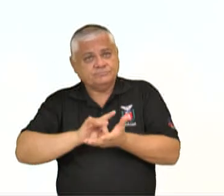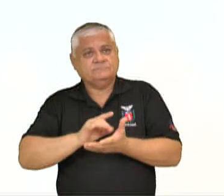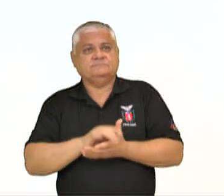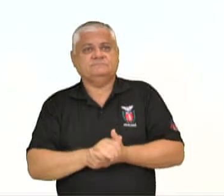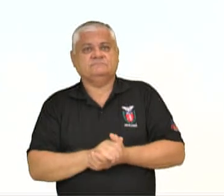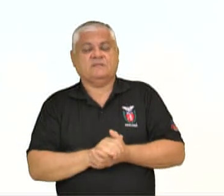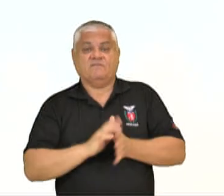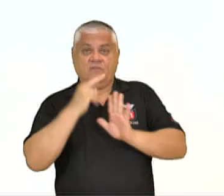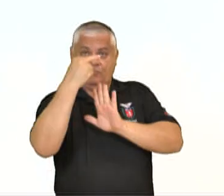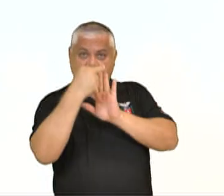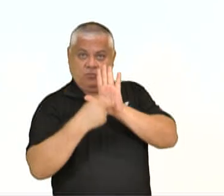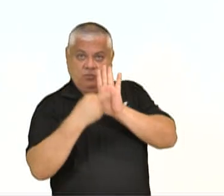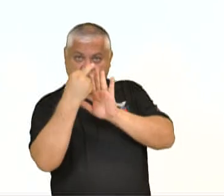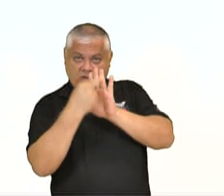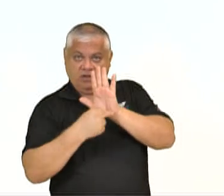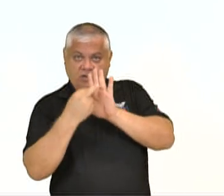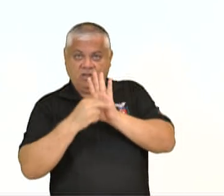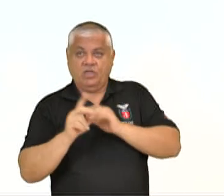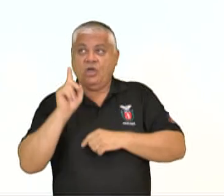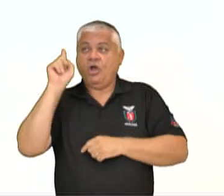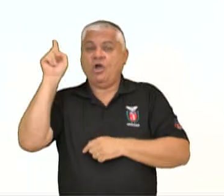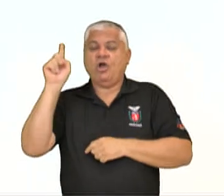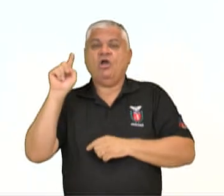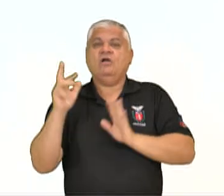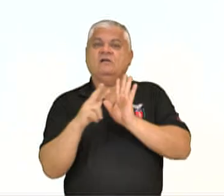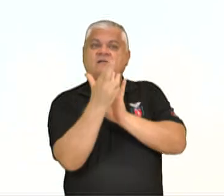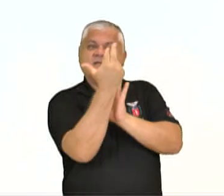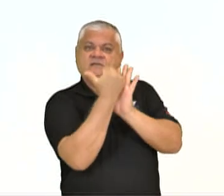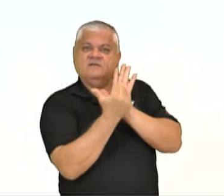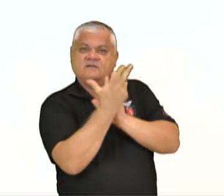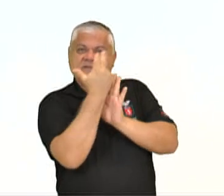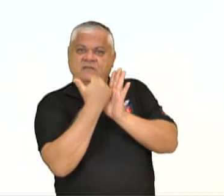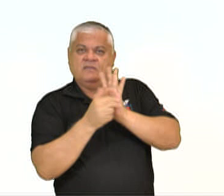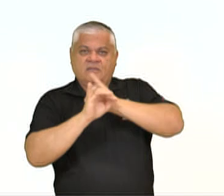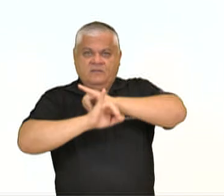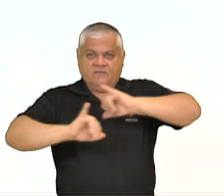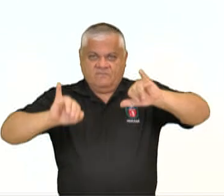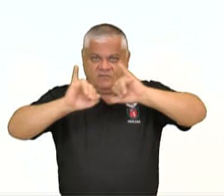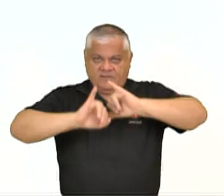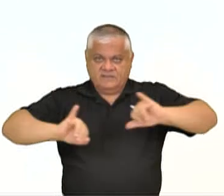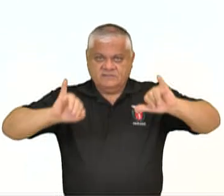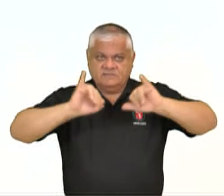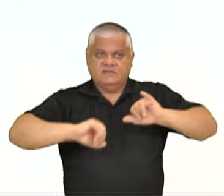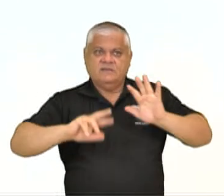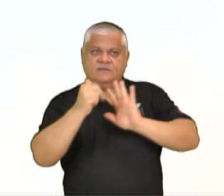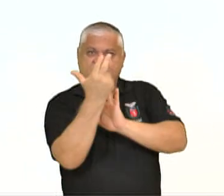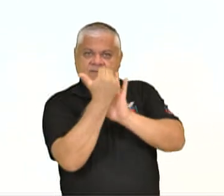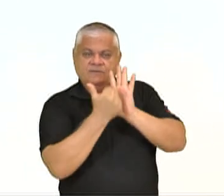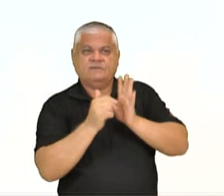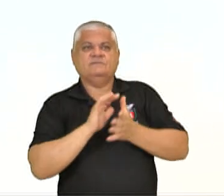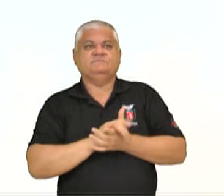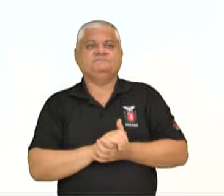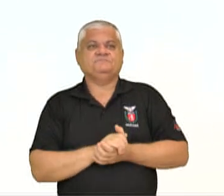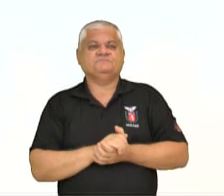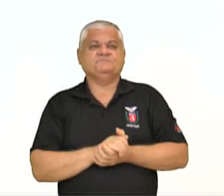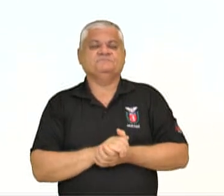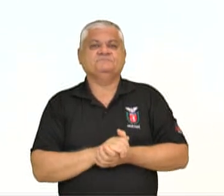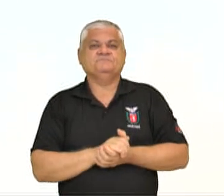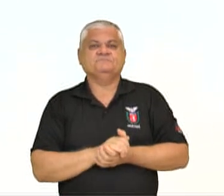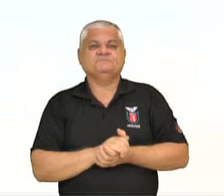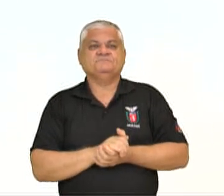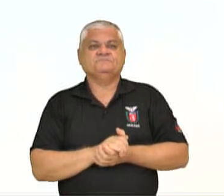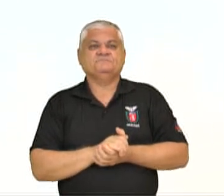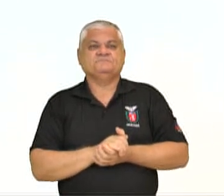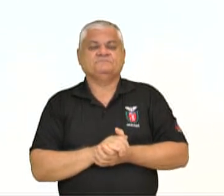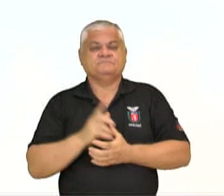aqui agora um infográfico, que, como o próprio nome sugere, trata-se aí de informações num gráfico.